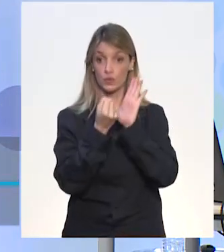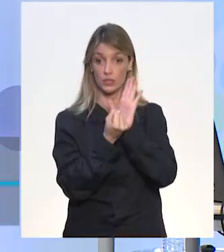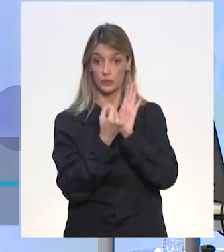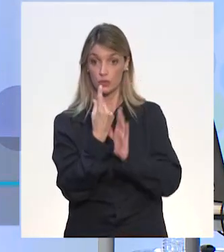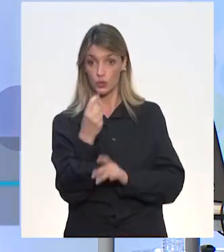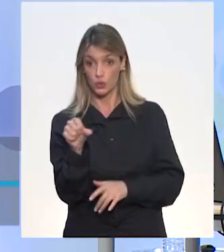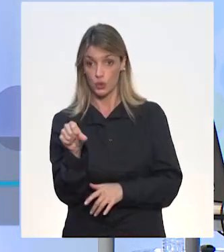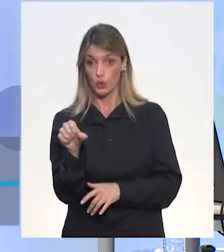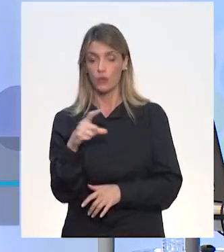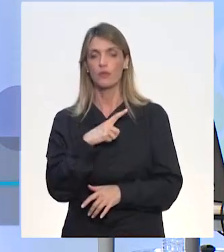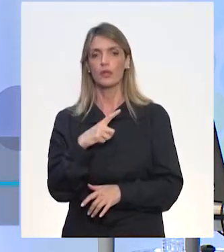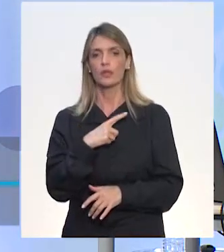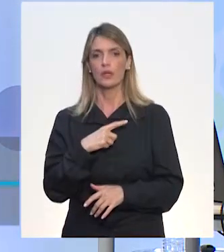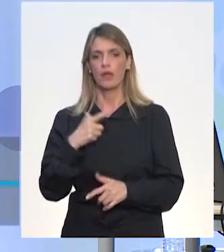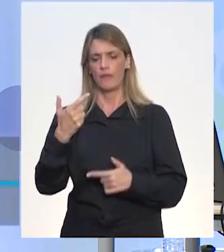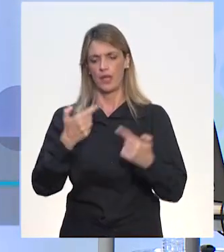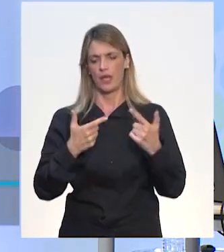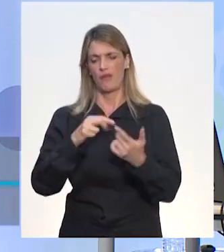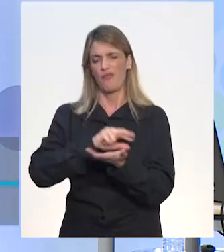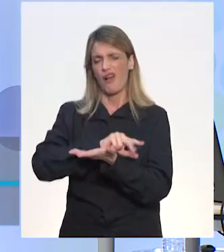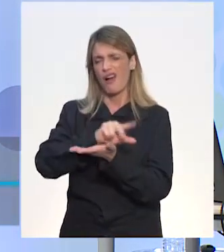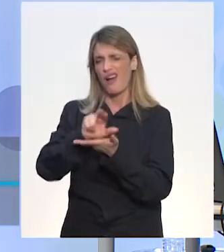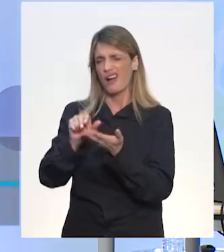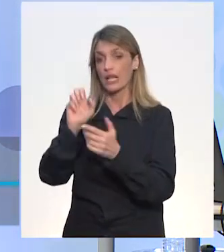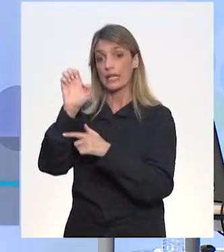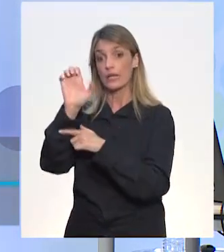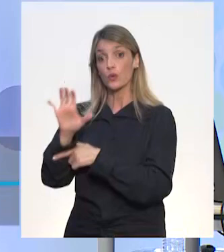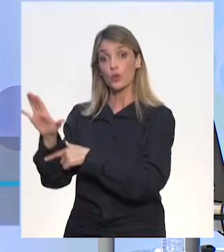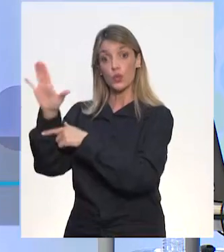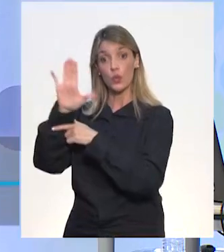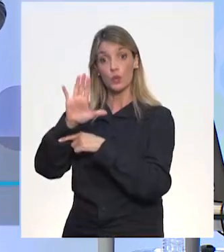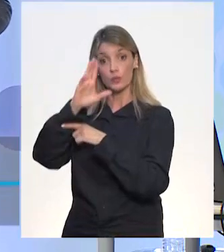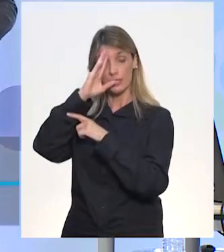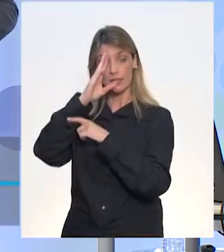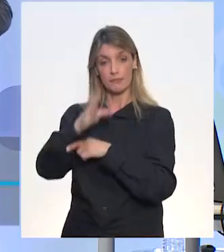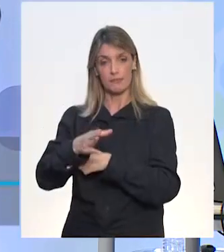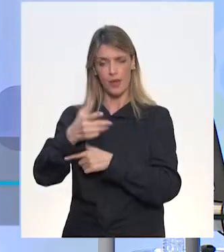houve várias guerras na Europa, principalmente guerras